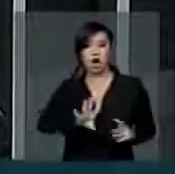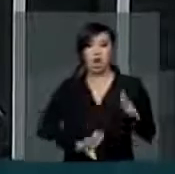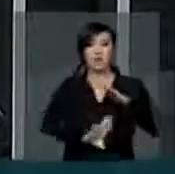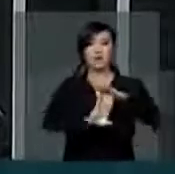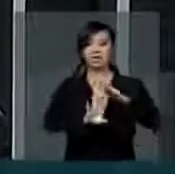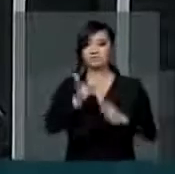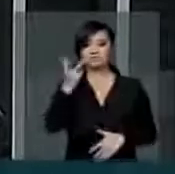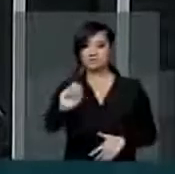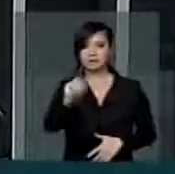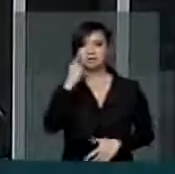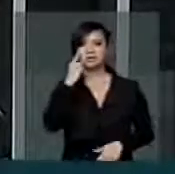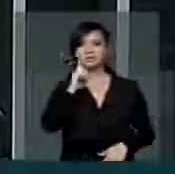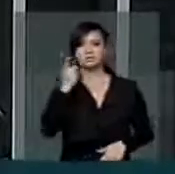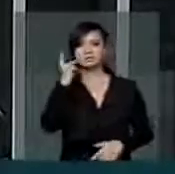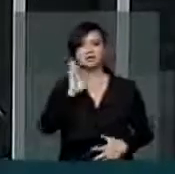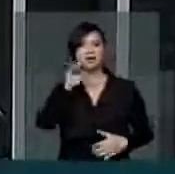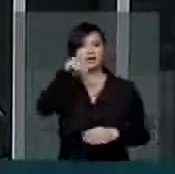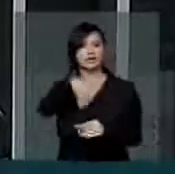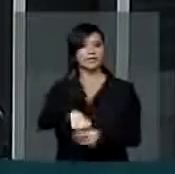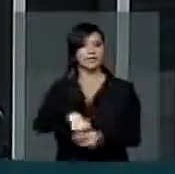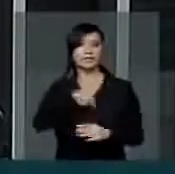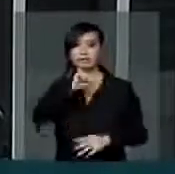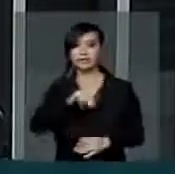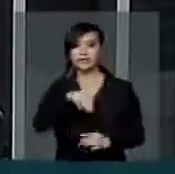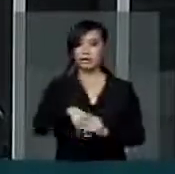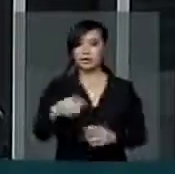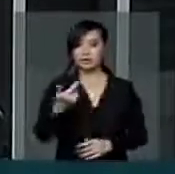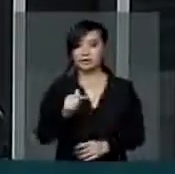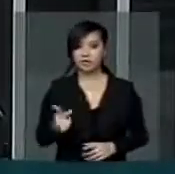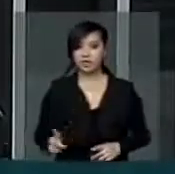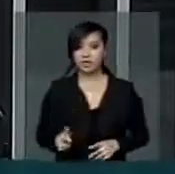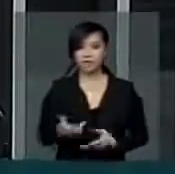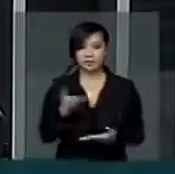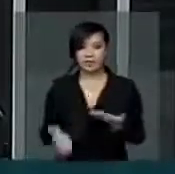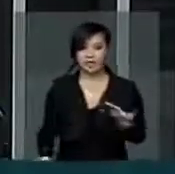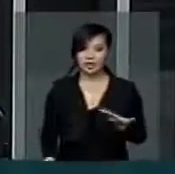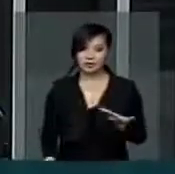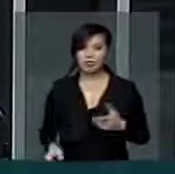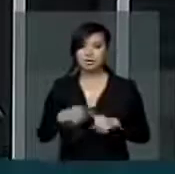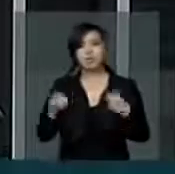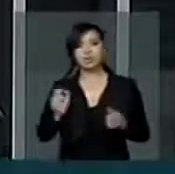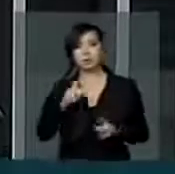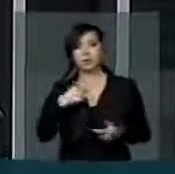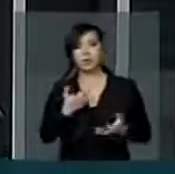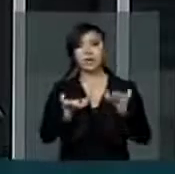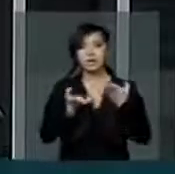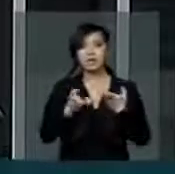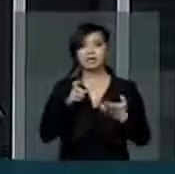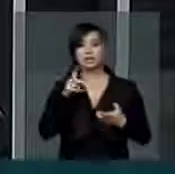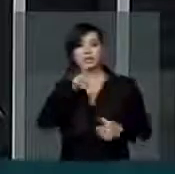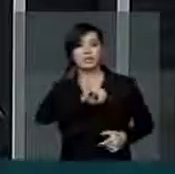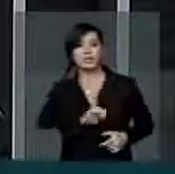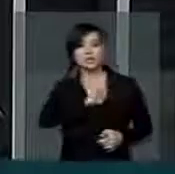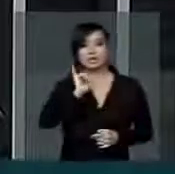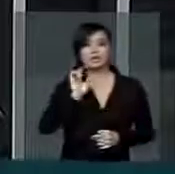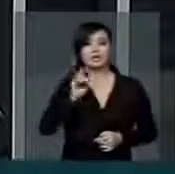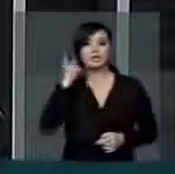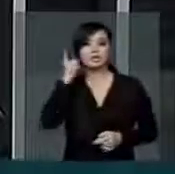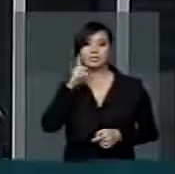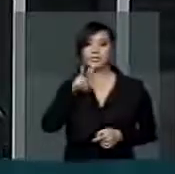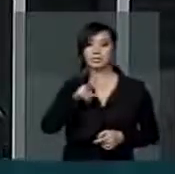que é grave, na minha opinião, por isso que eu fiz questão que o deputado Paz Landim escutasse, é os